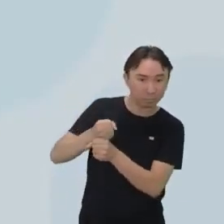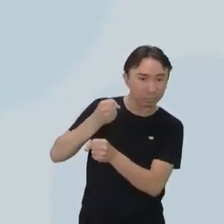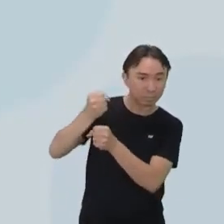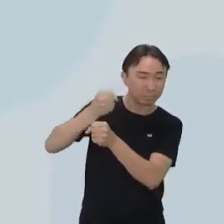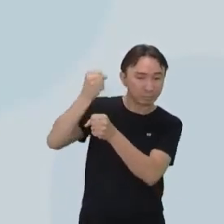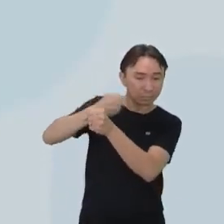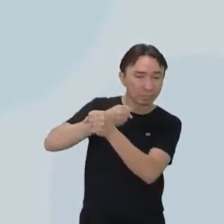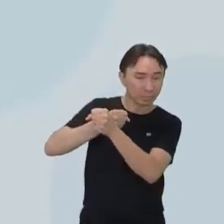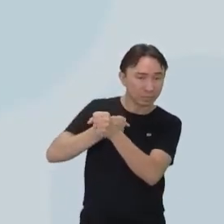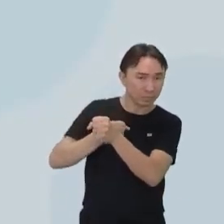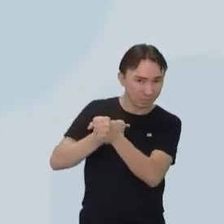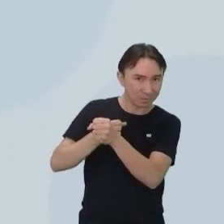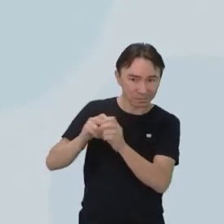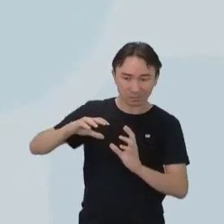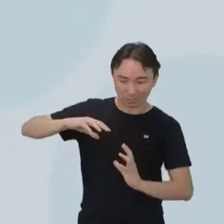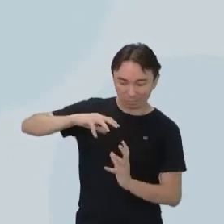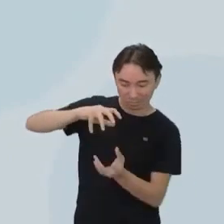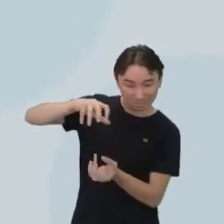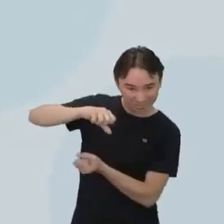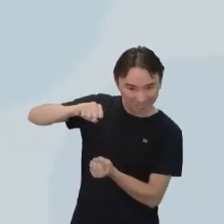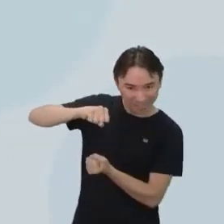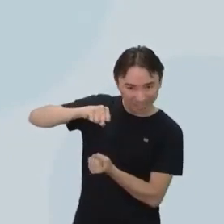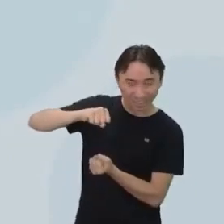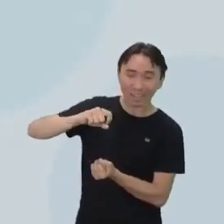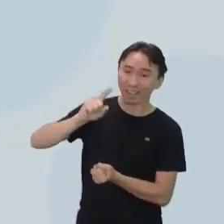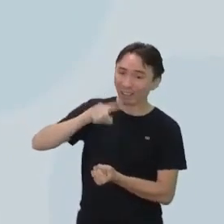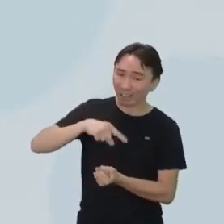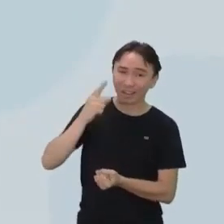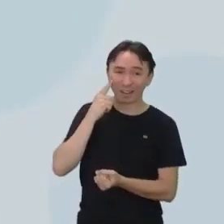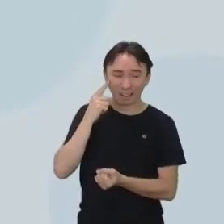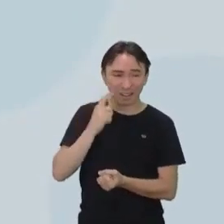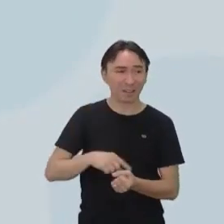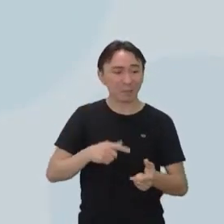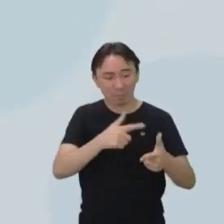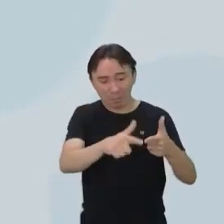visa diminuir esses impactos negativos no ambiente, né?